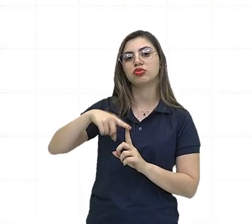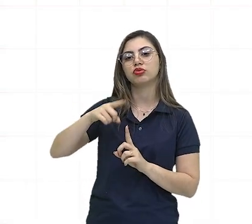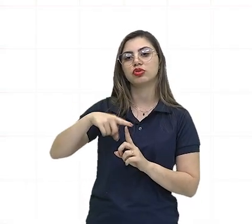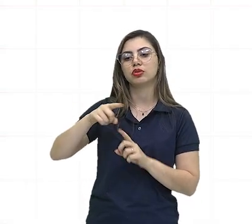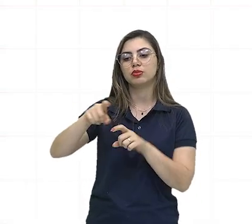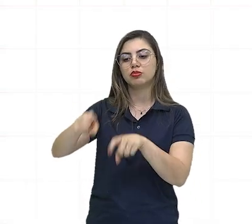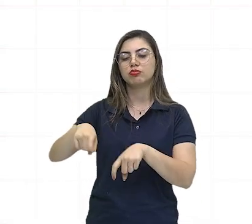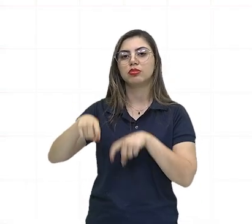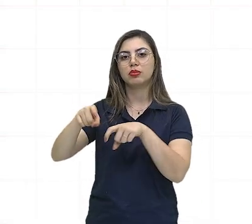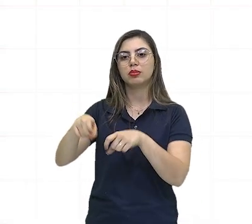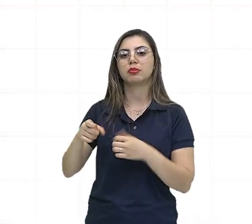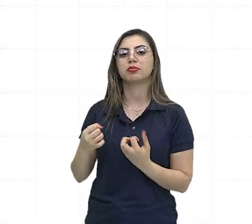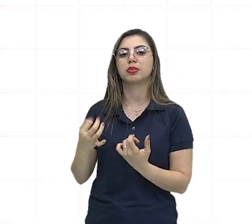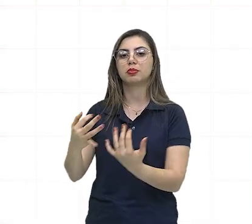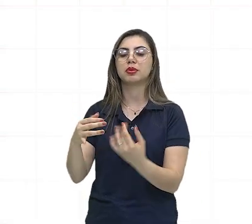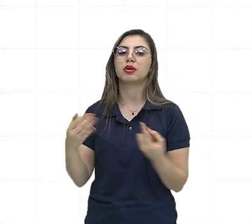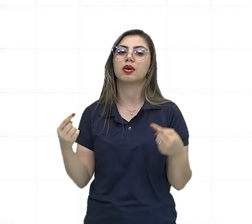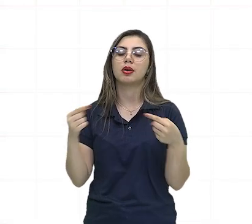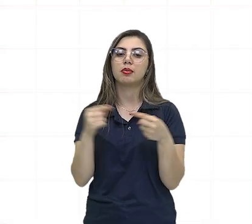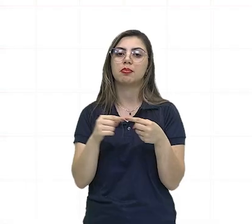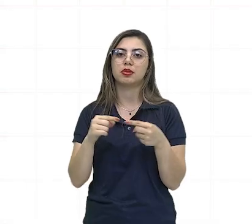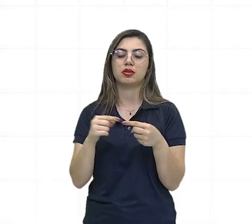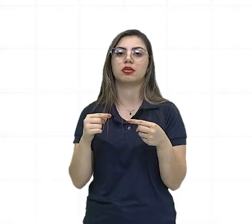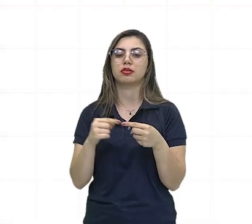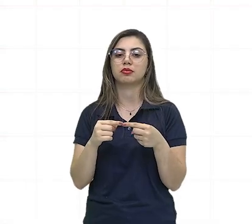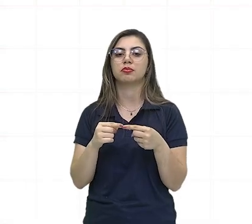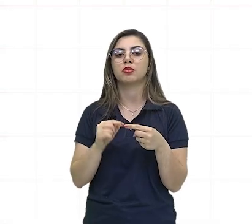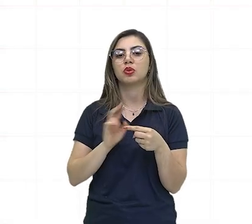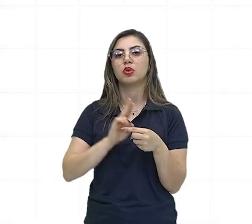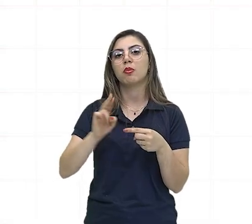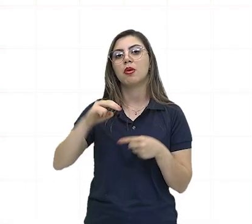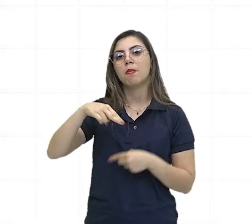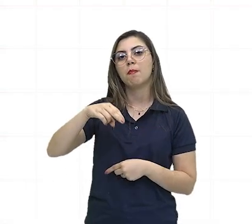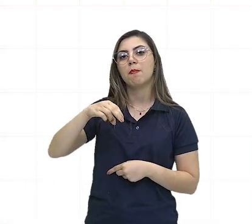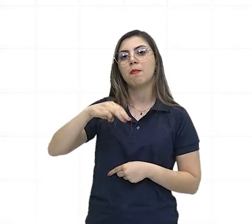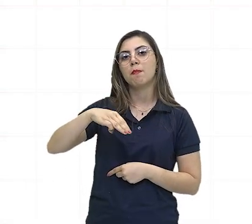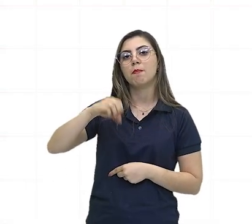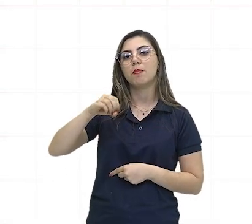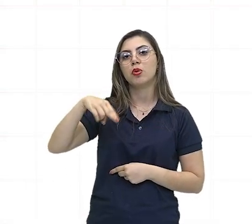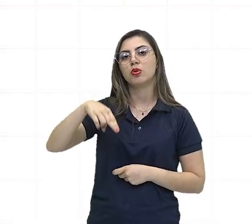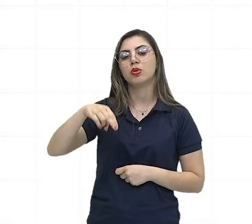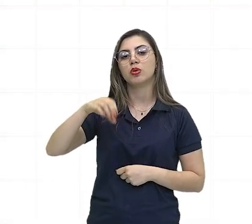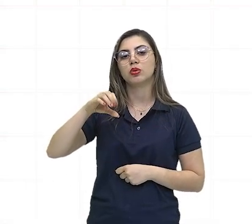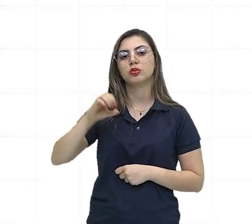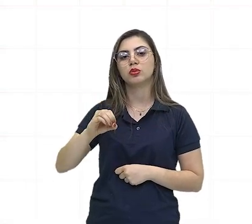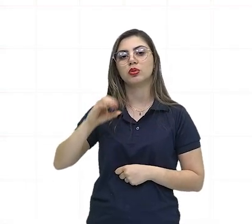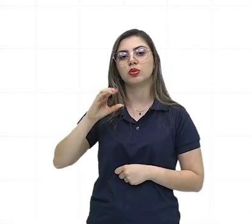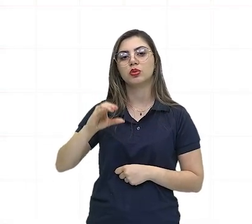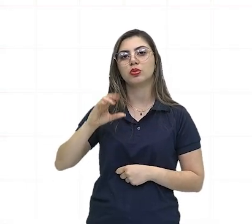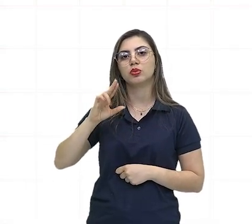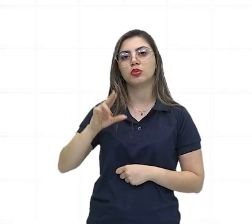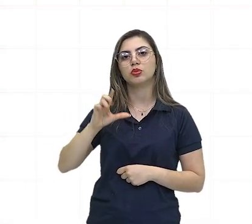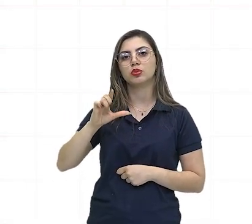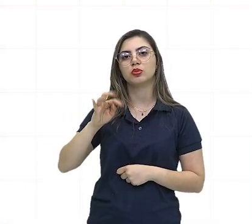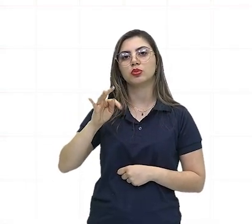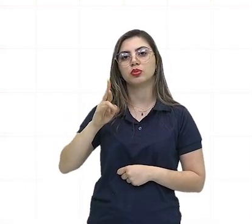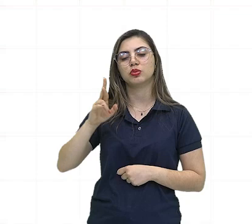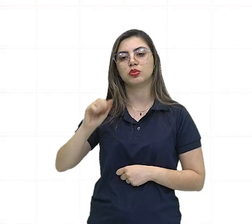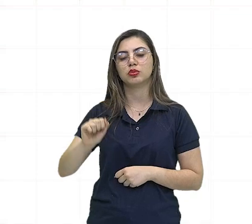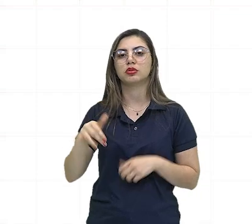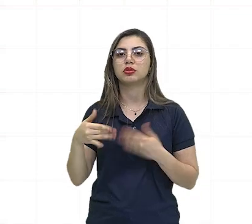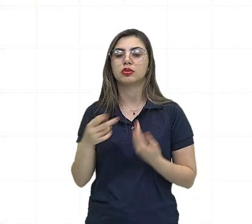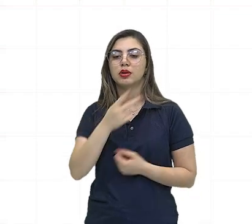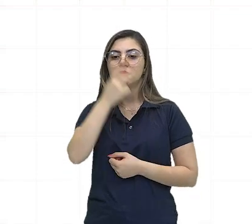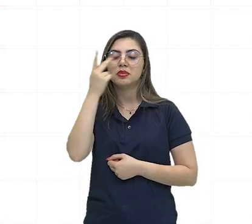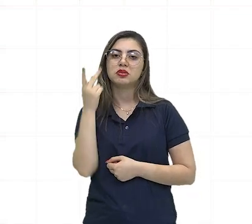por isso chamada de monocultura. Então, o proprietário da terra, o agricultor, ele vai cultivar ali ou